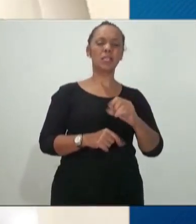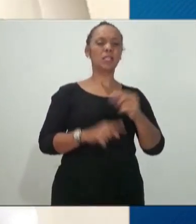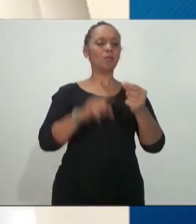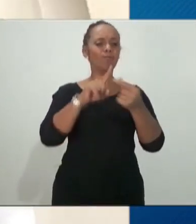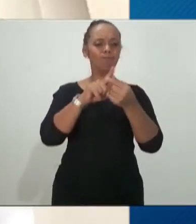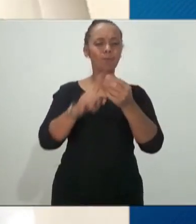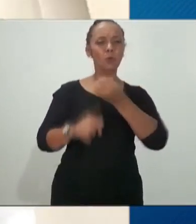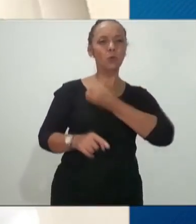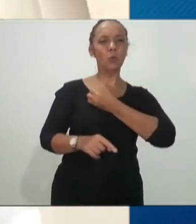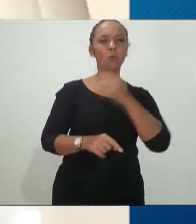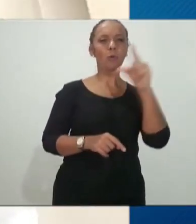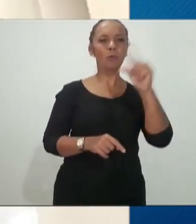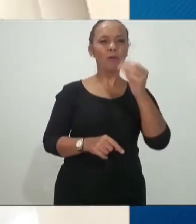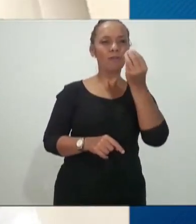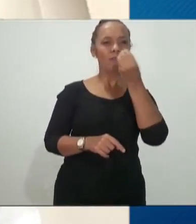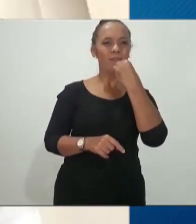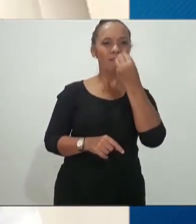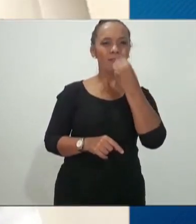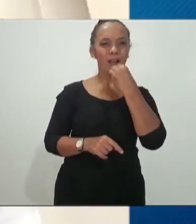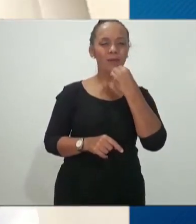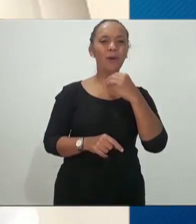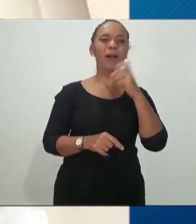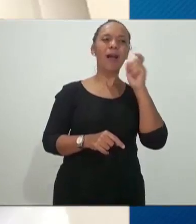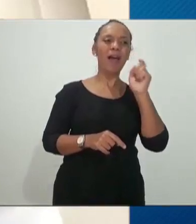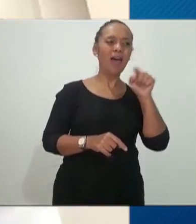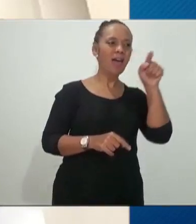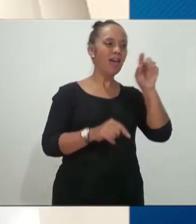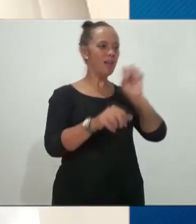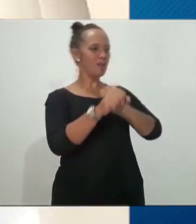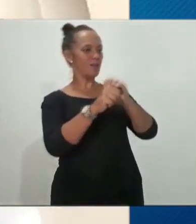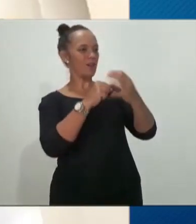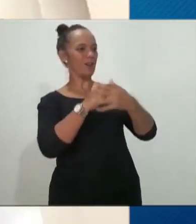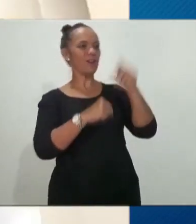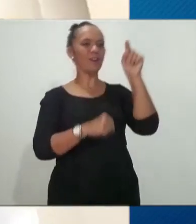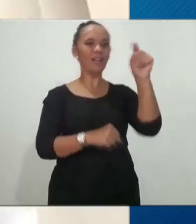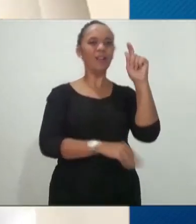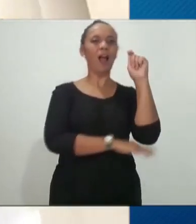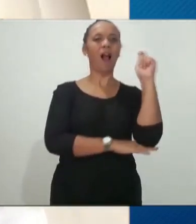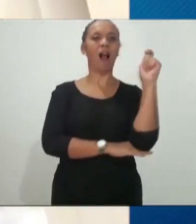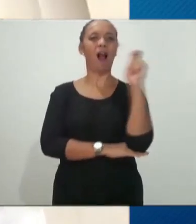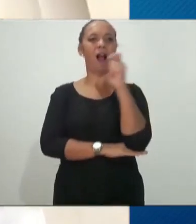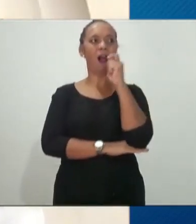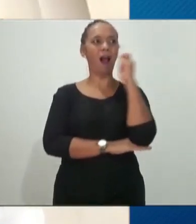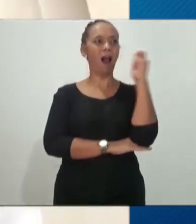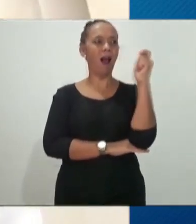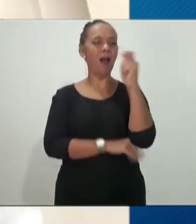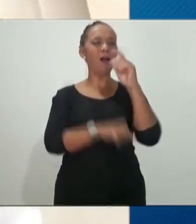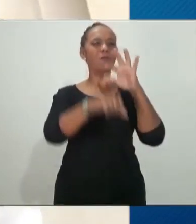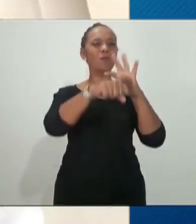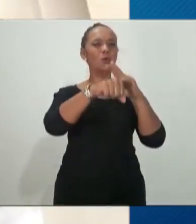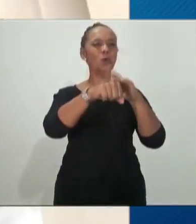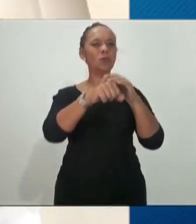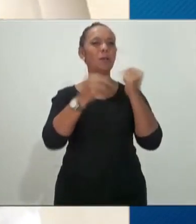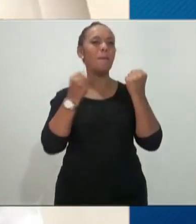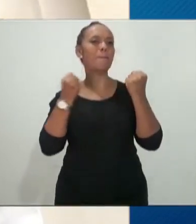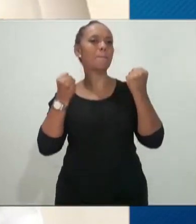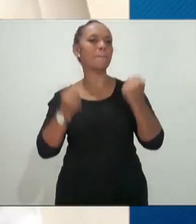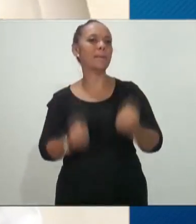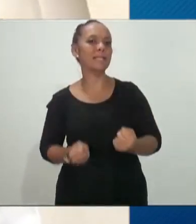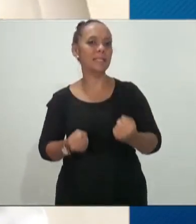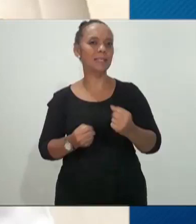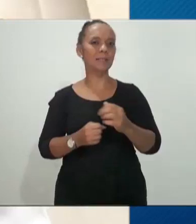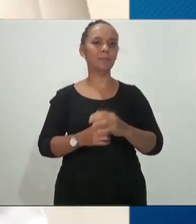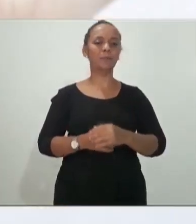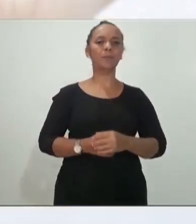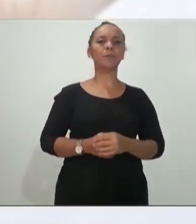a oximetria reduzida, ele é considerado, até prova em contrário, como sendo um paciente com